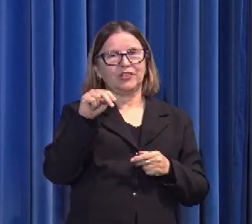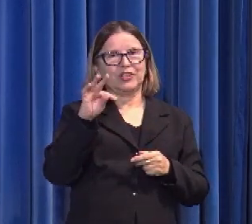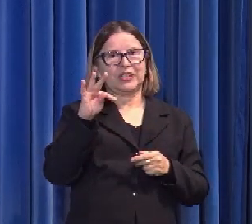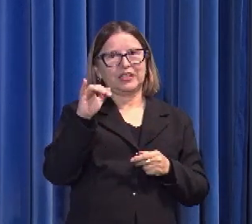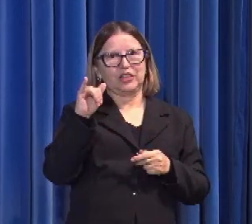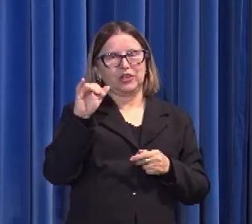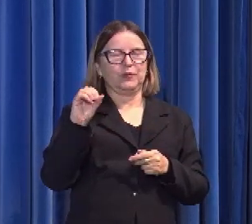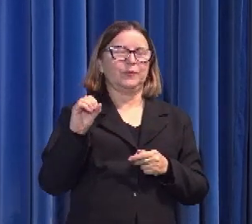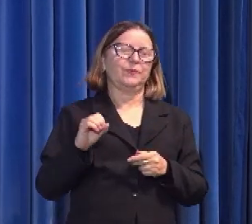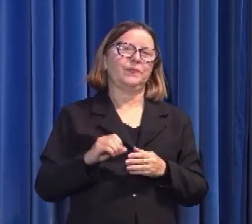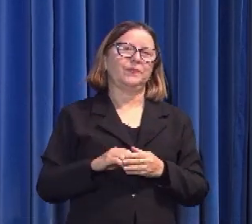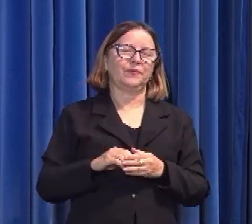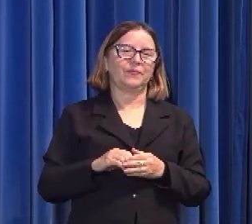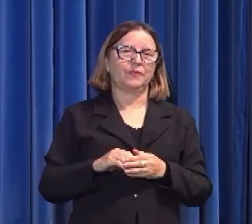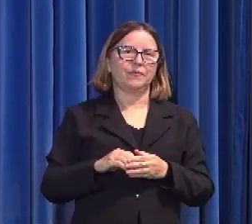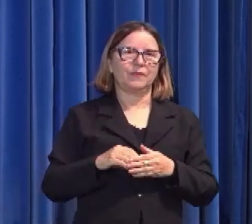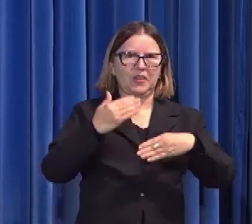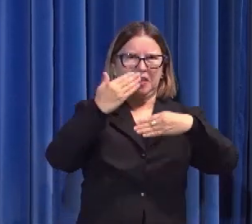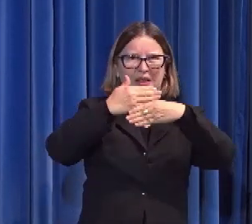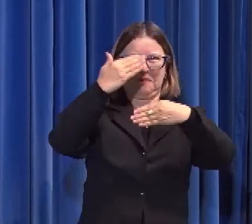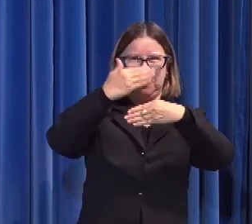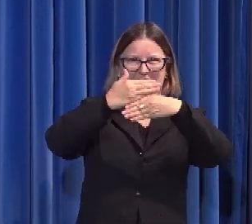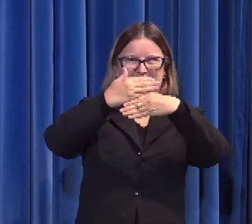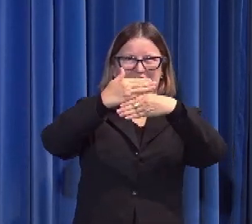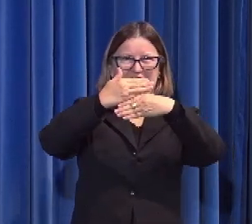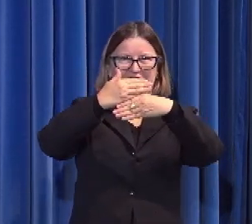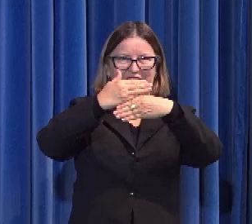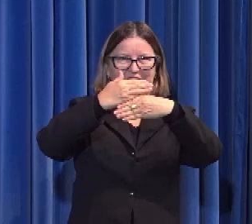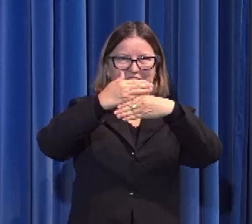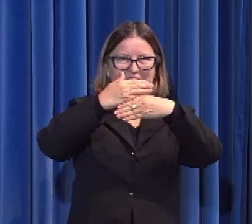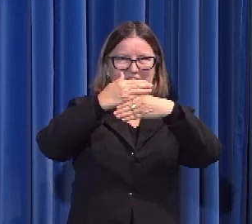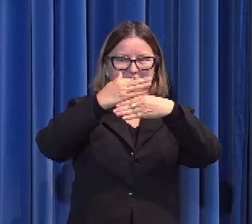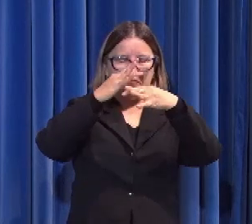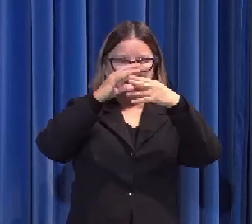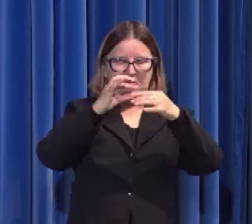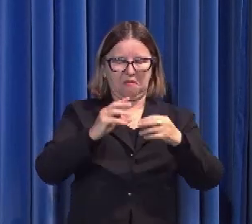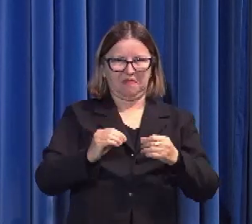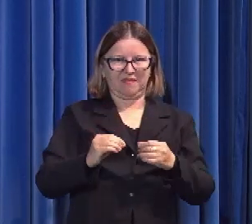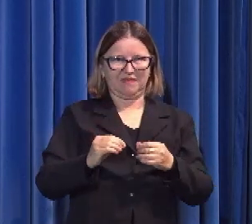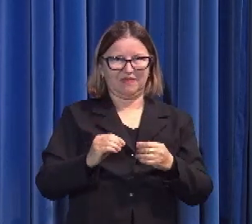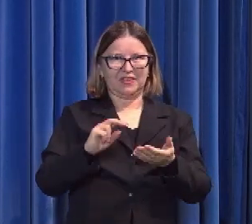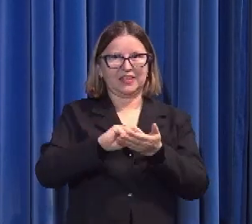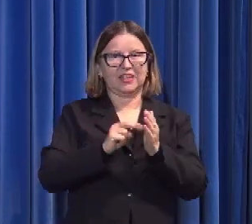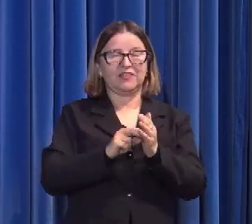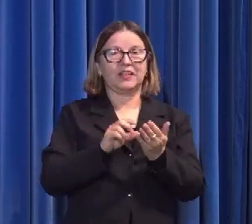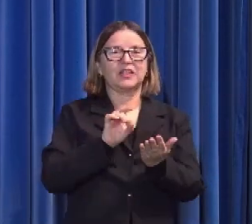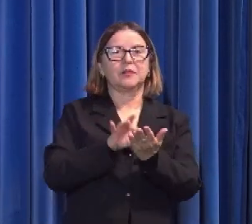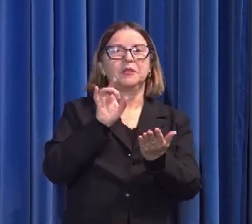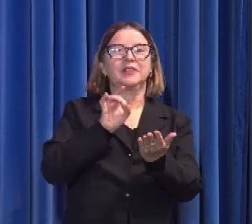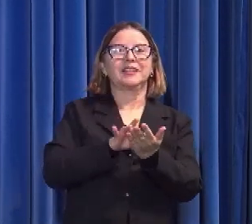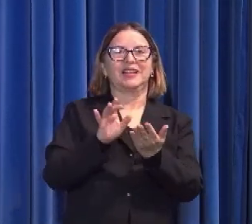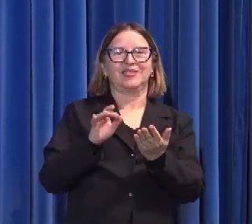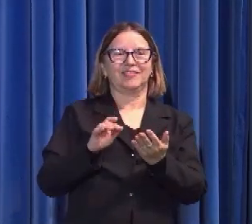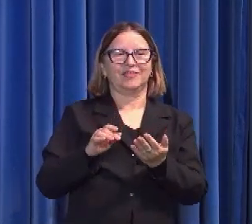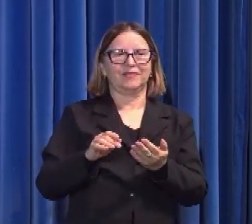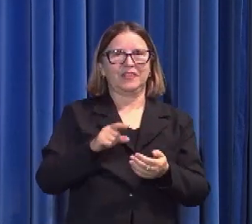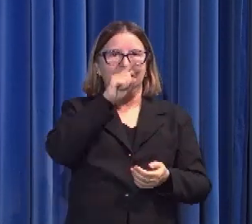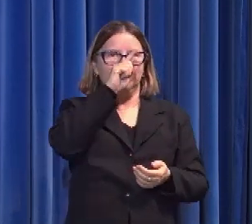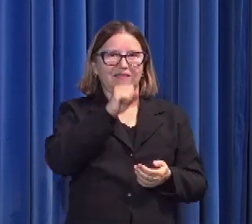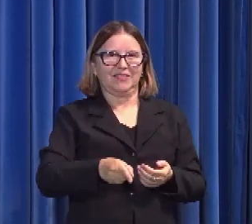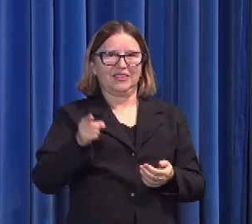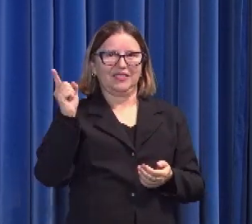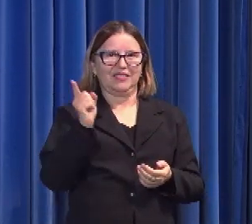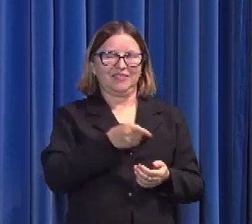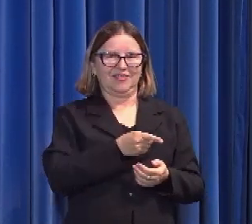derrubado a parede de separação que estava no meio Isto é a inimizade aboliu na sua